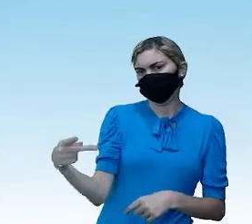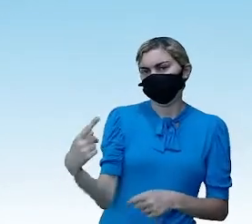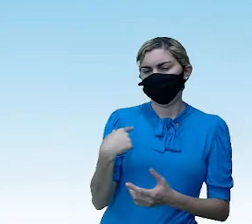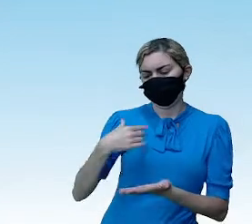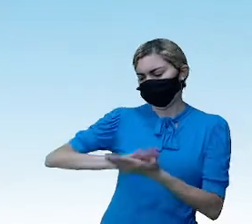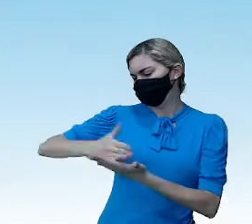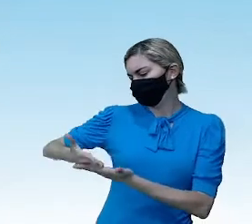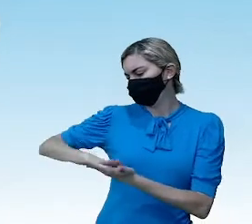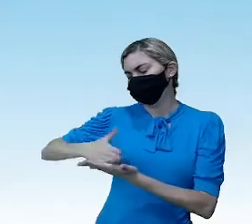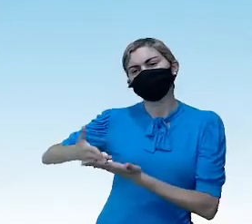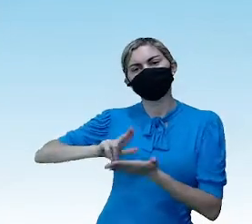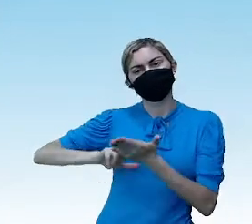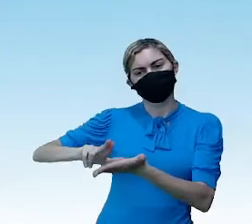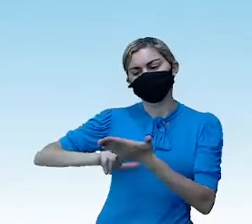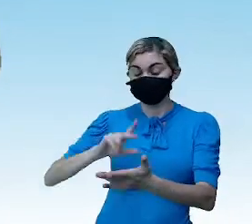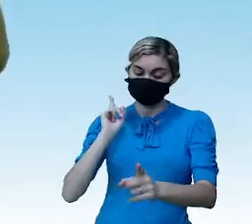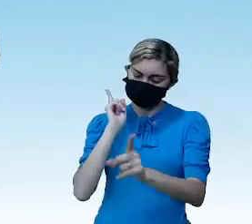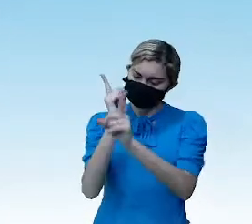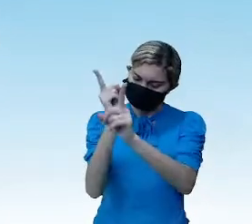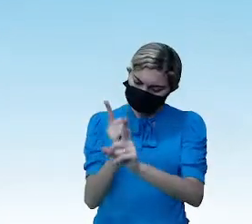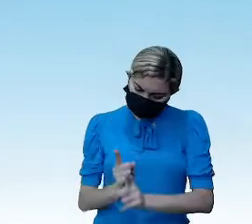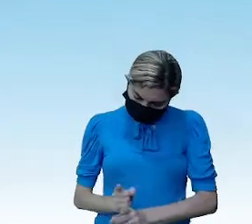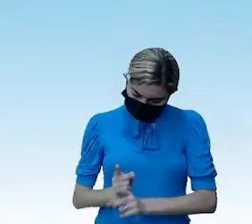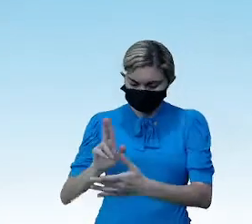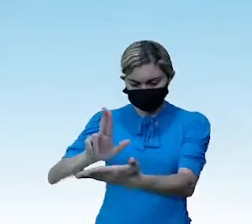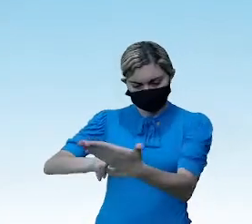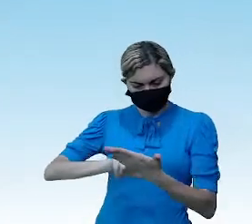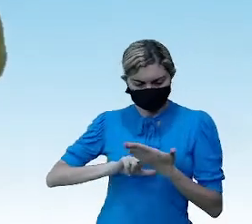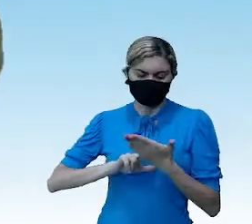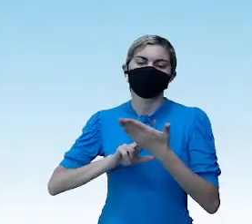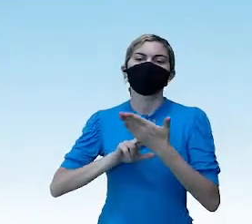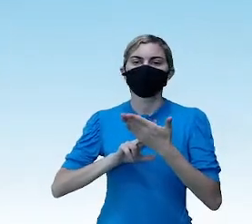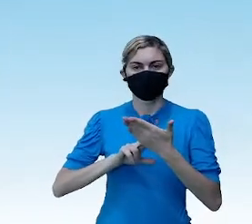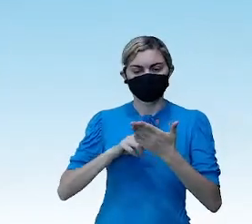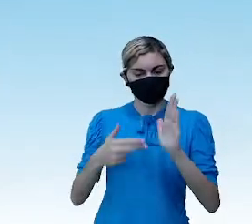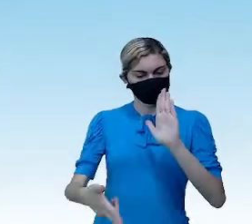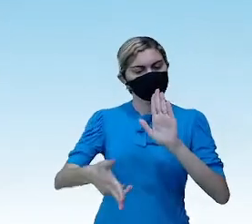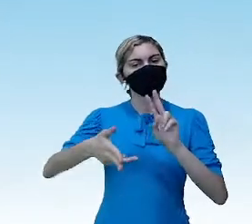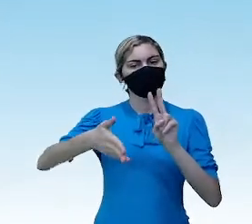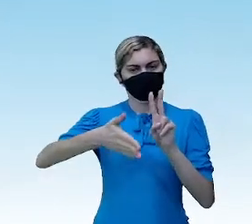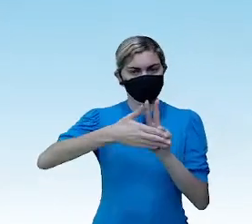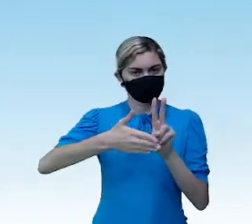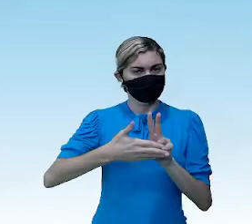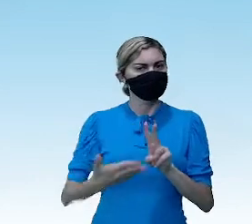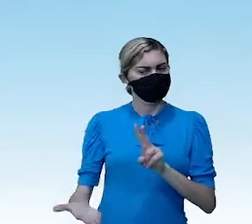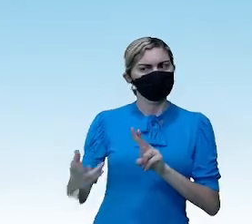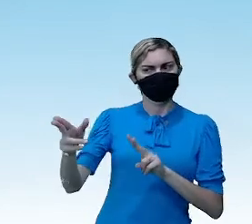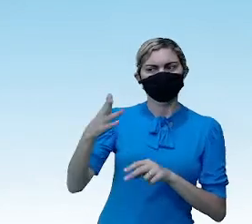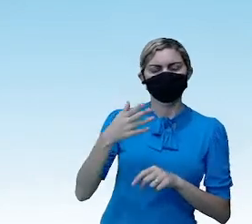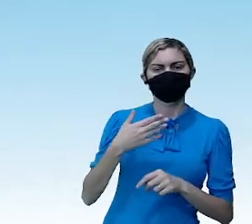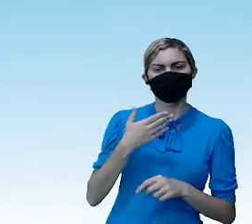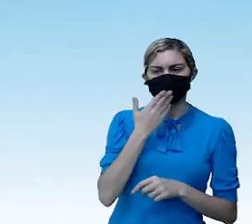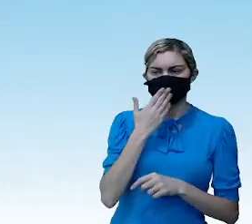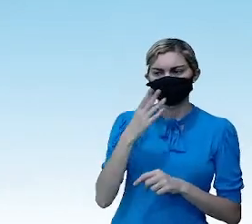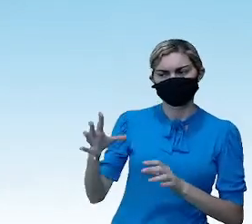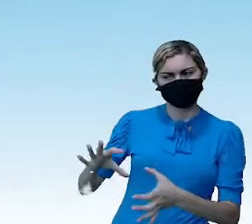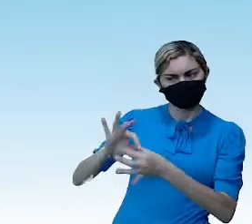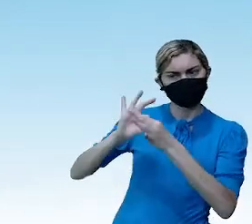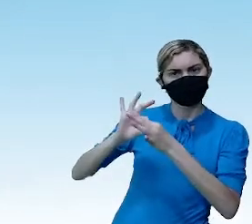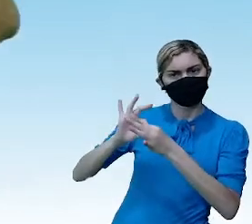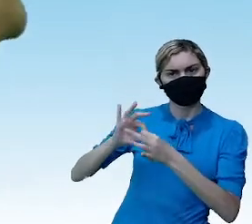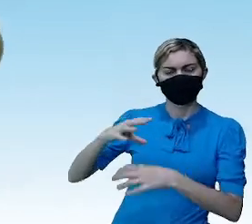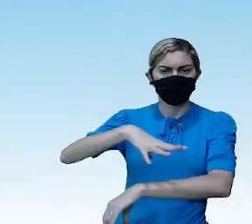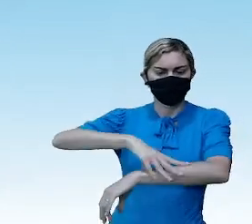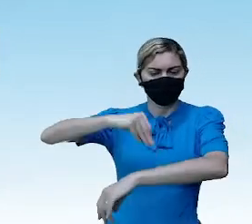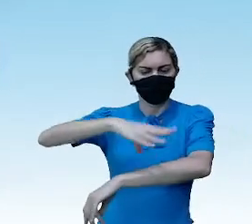as cartas e descobriu que foram enviadas para os índios aliados dos holandeses pelos parentes